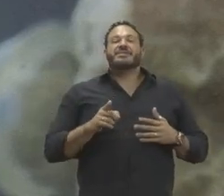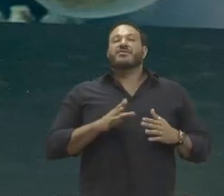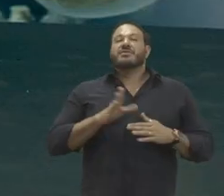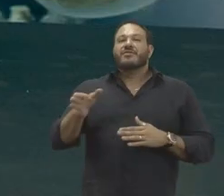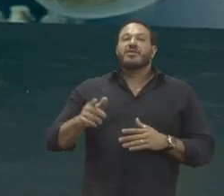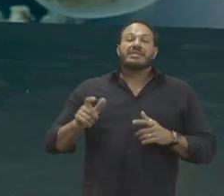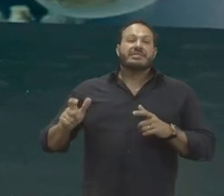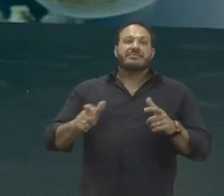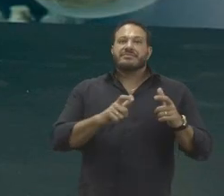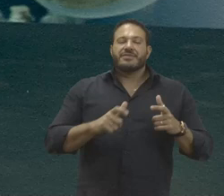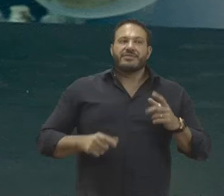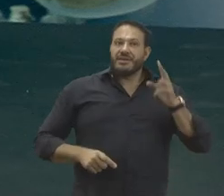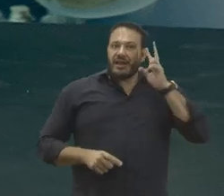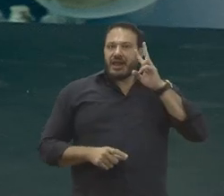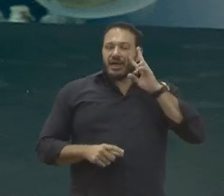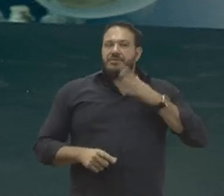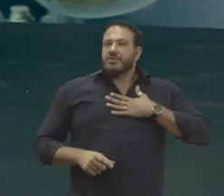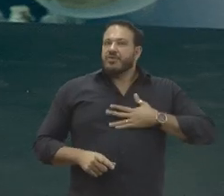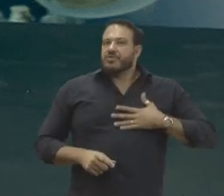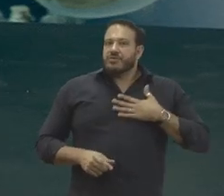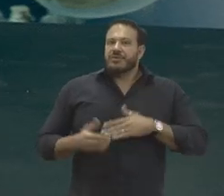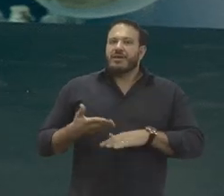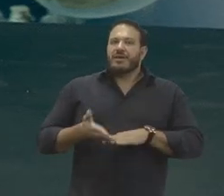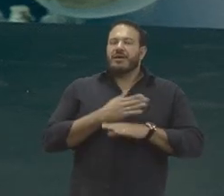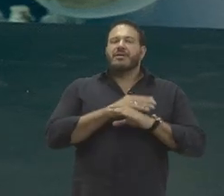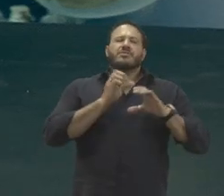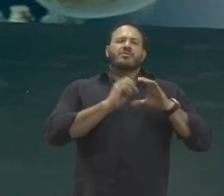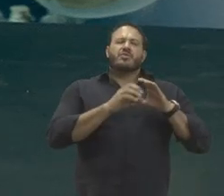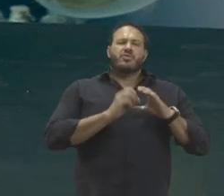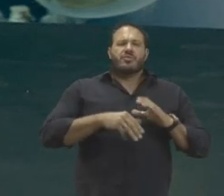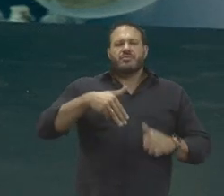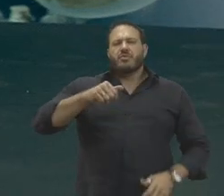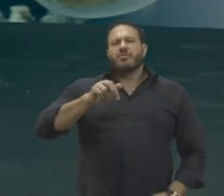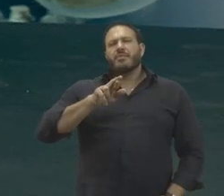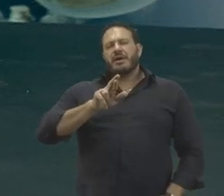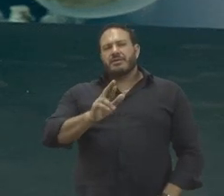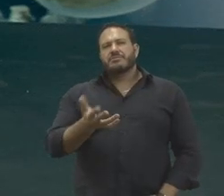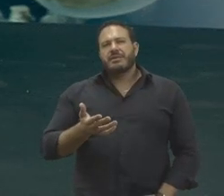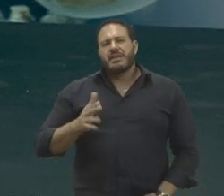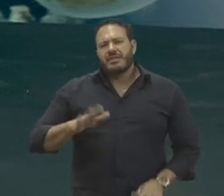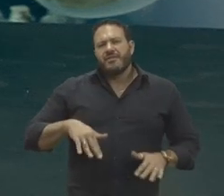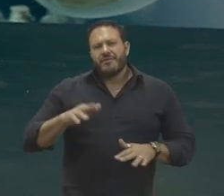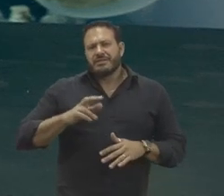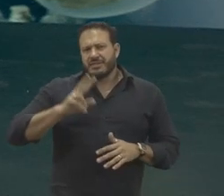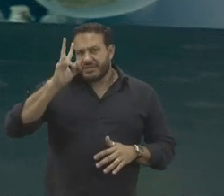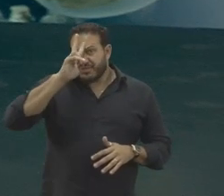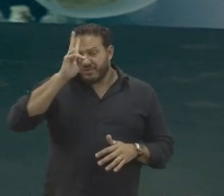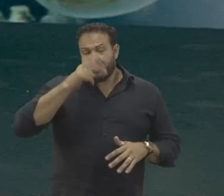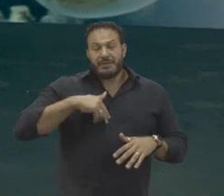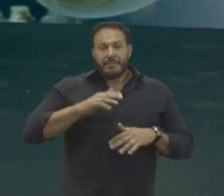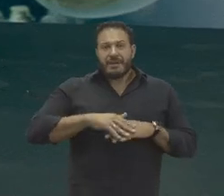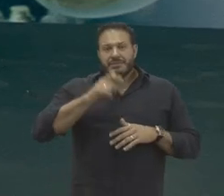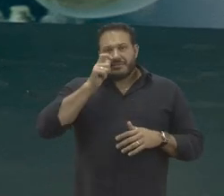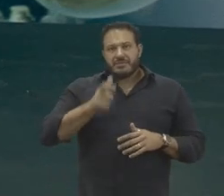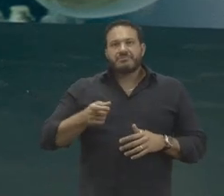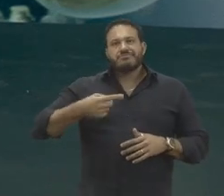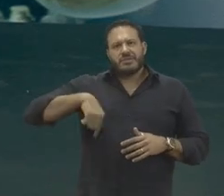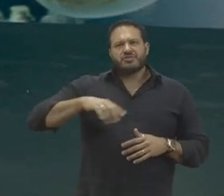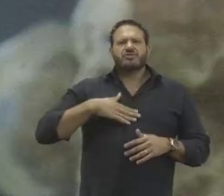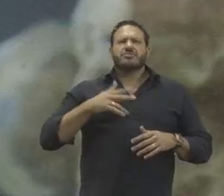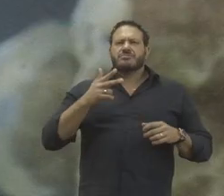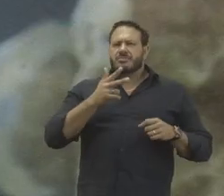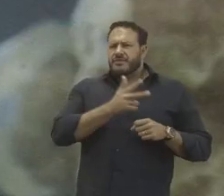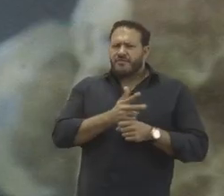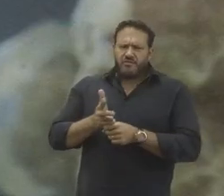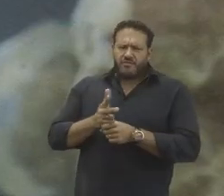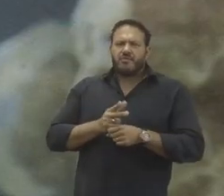interessante que você se lembra na época do Globo Ah no Globo Mar assim talvez a as histórias mais interessantes eu eu a gente cobriu bastante